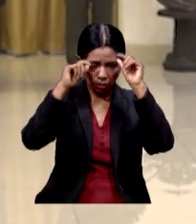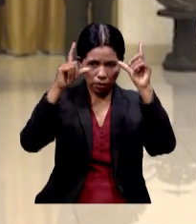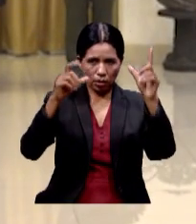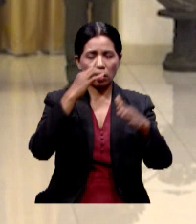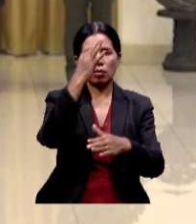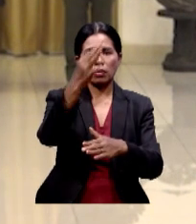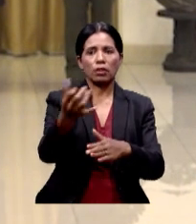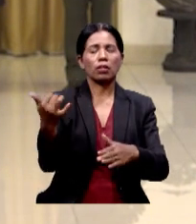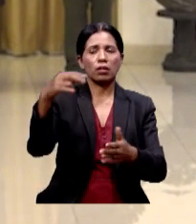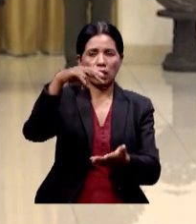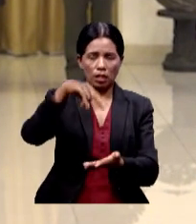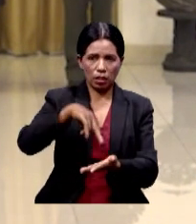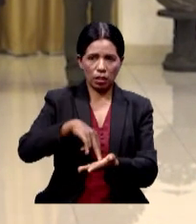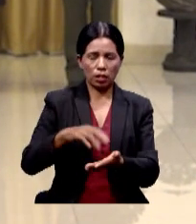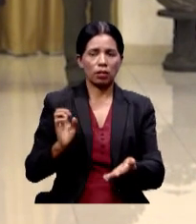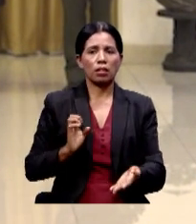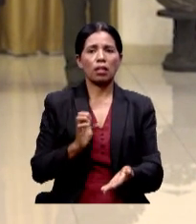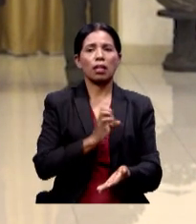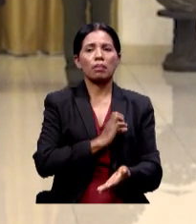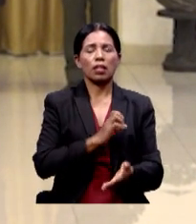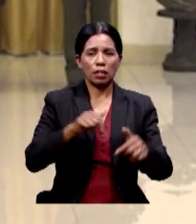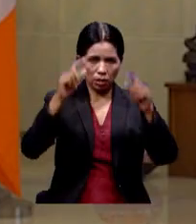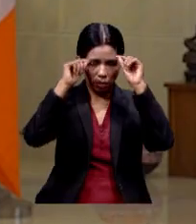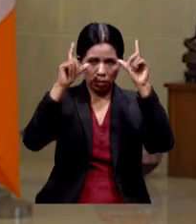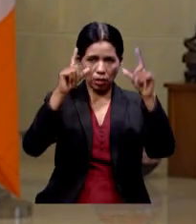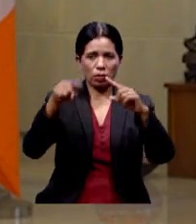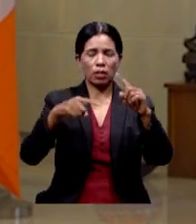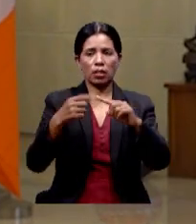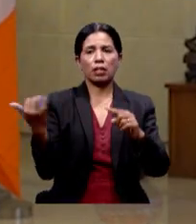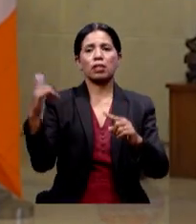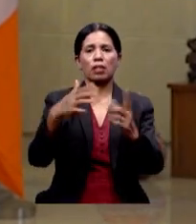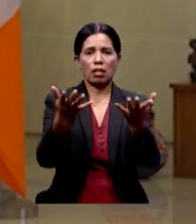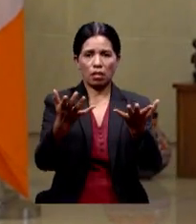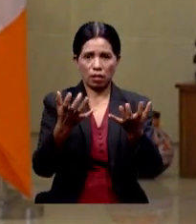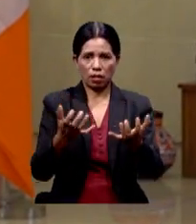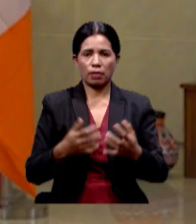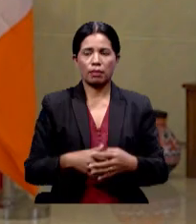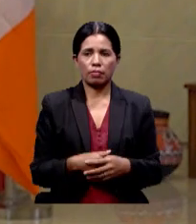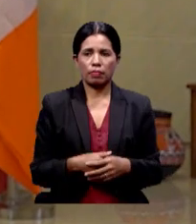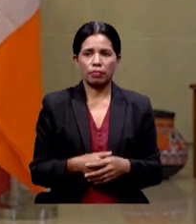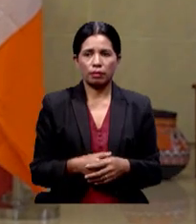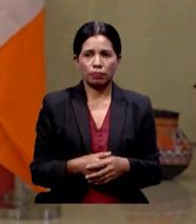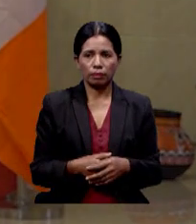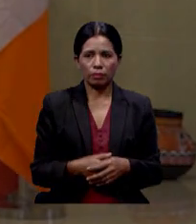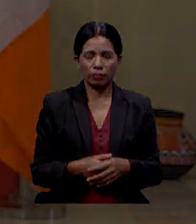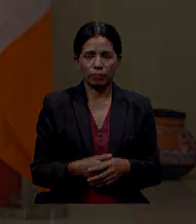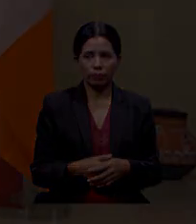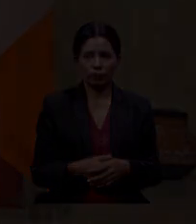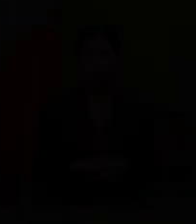futuro, se estabelecemos embaixada e a Timor-Leste, bem ir a Sirhakarak. Celina Lopes, Agostinho da Costa, GMN.